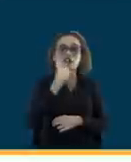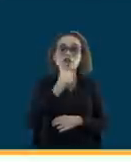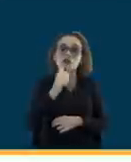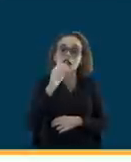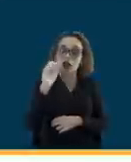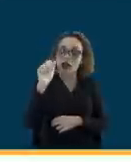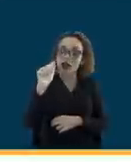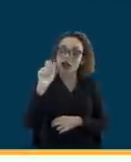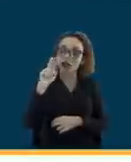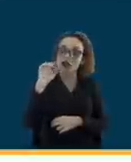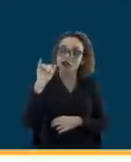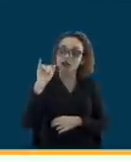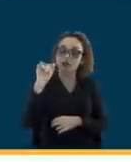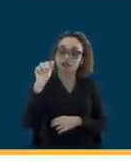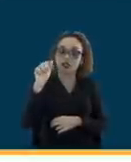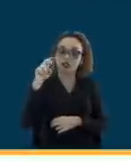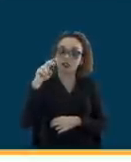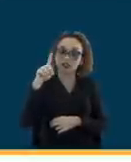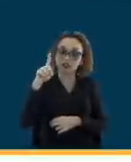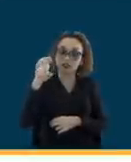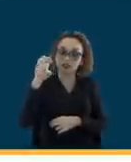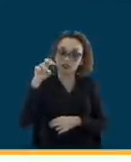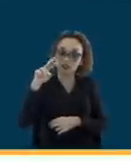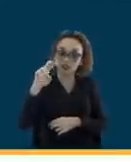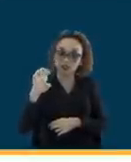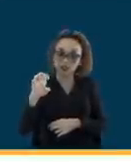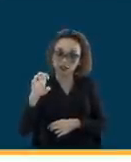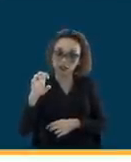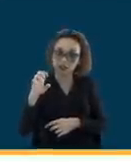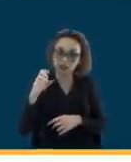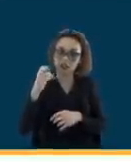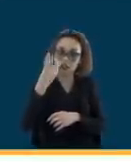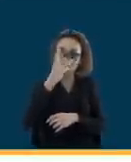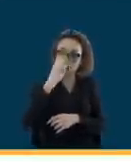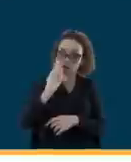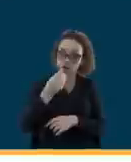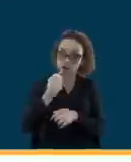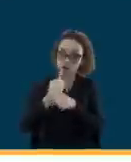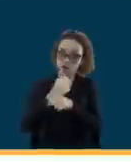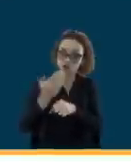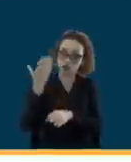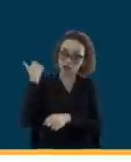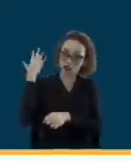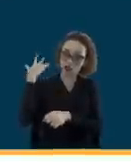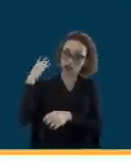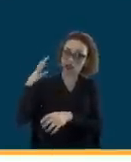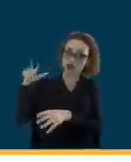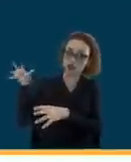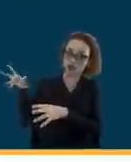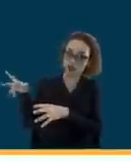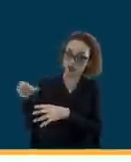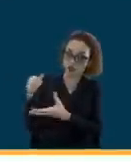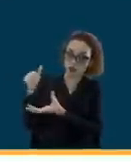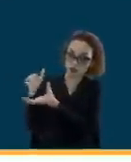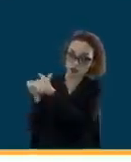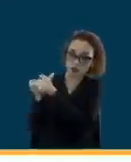lá na ilha de Creta, 3.000 anos atrás, em desfazer as vestes dela, pegar o Teseu pela mão